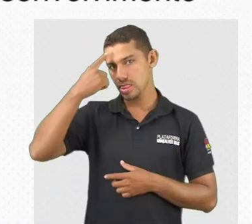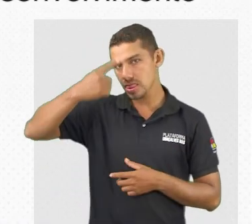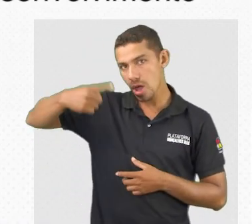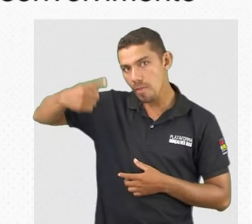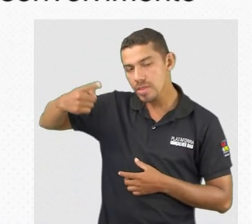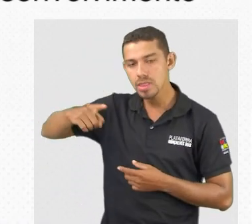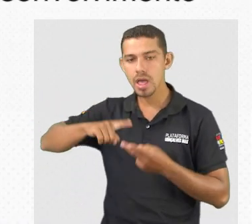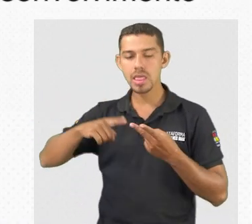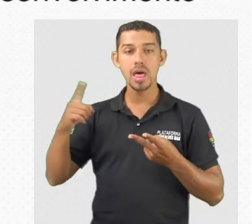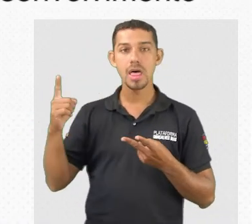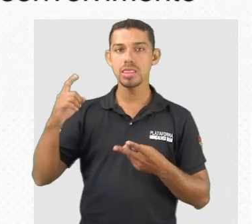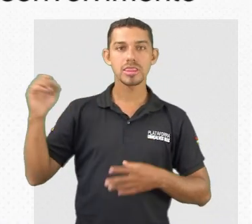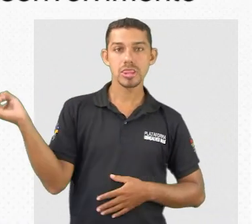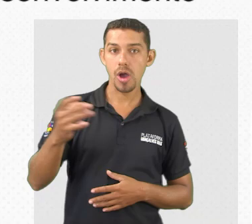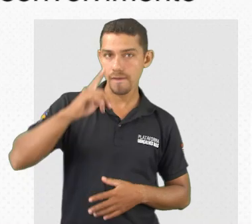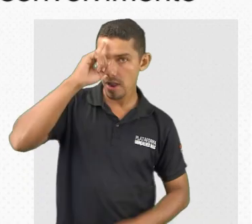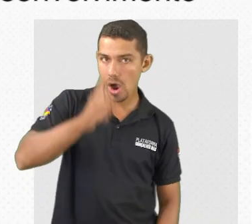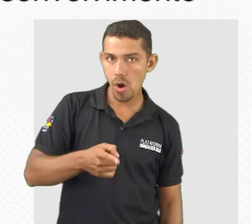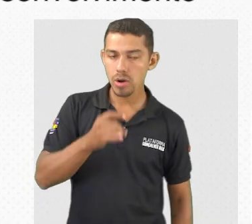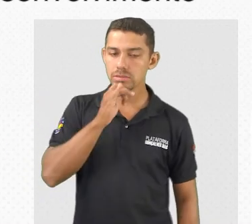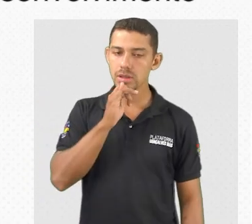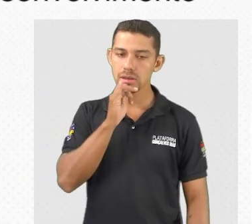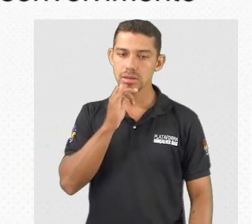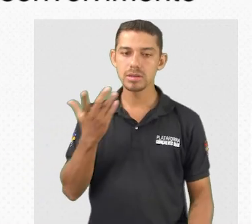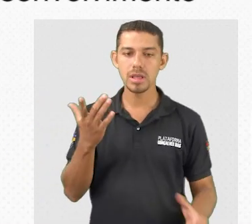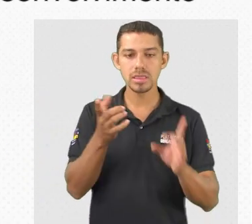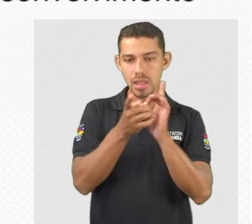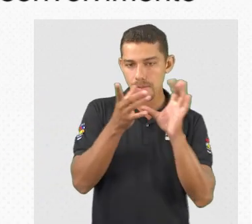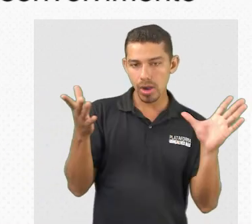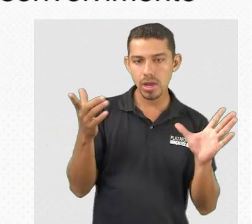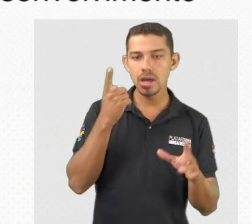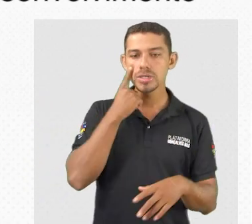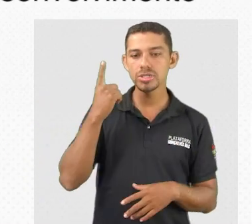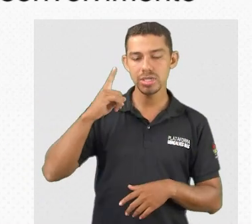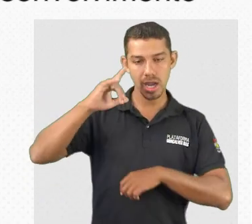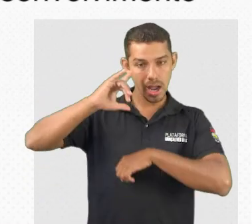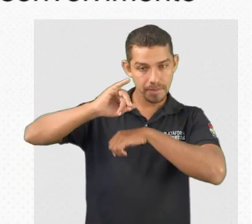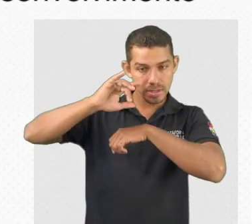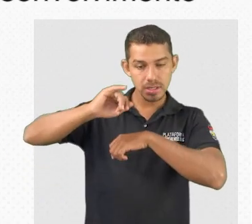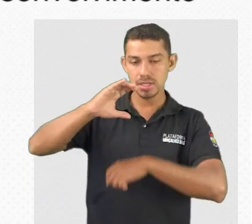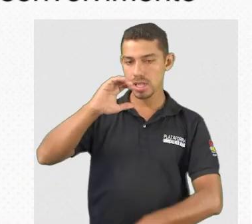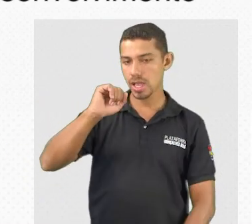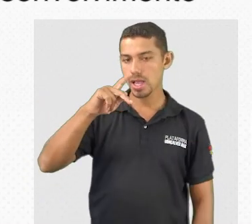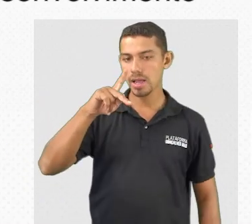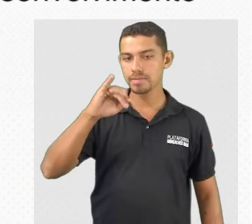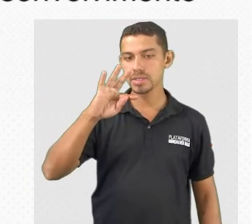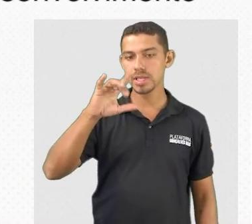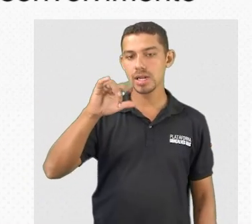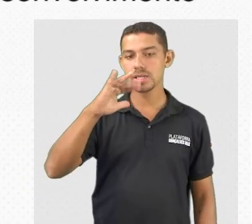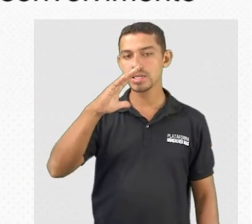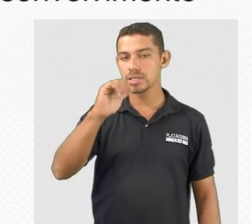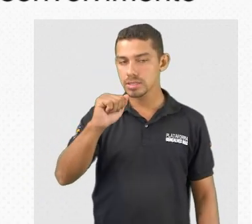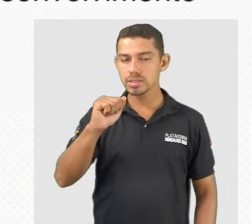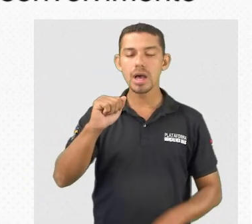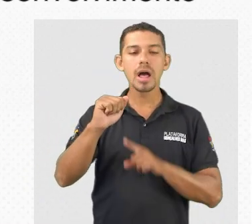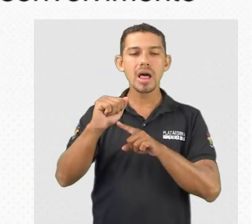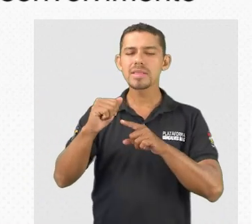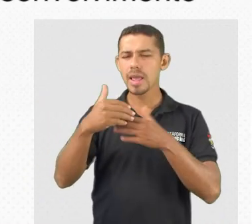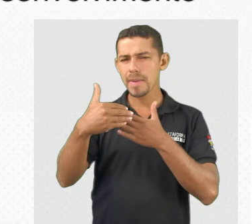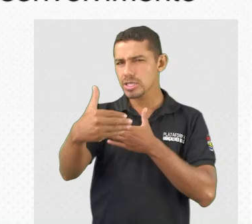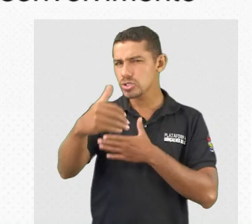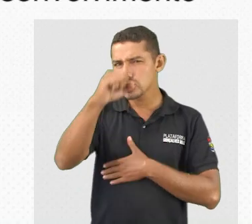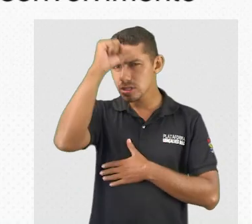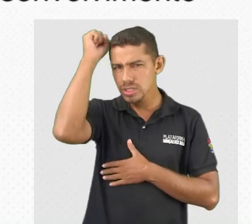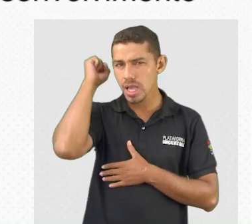dominante dessa nova ordem, essa ordem democrática capitalista, que está nascendo ali a partir do final do